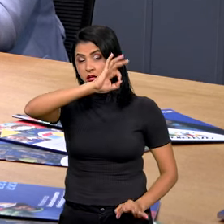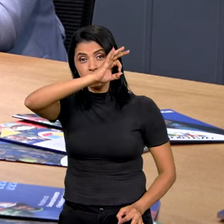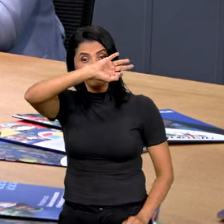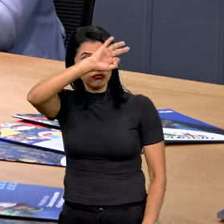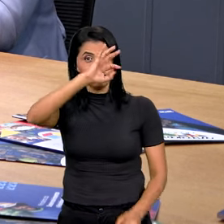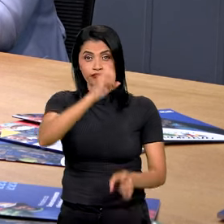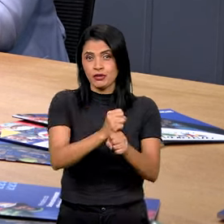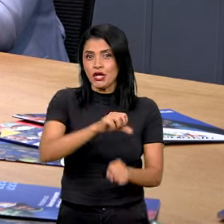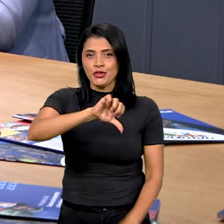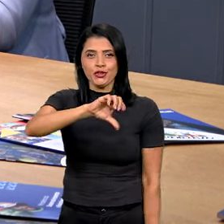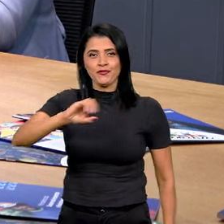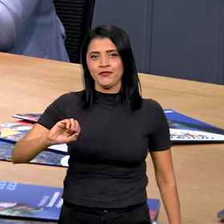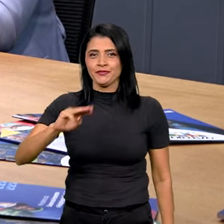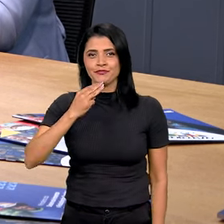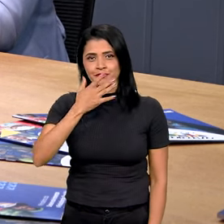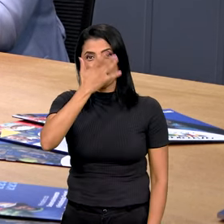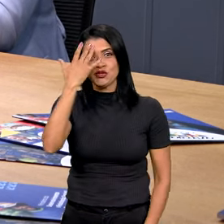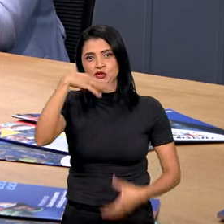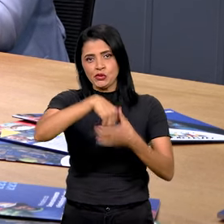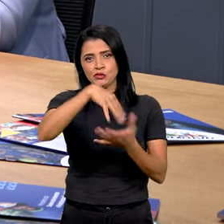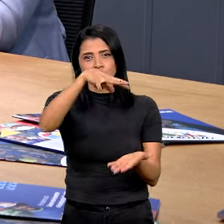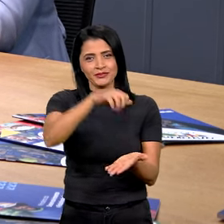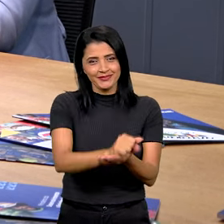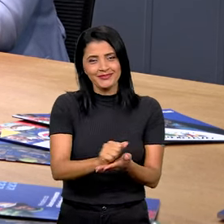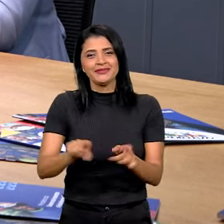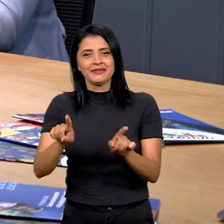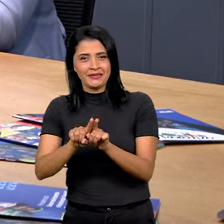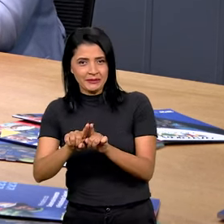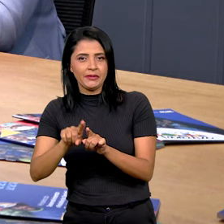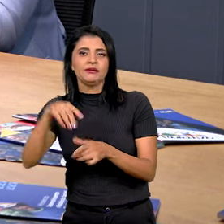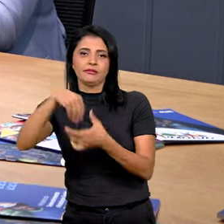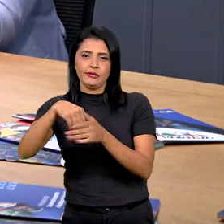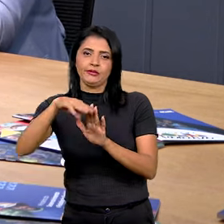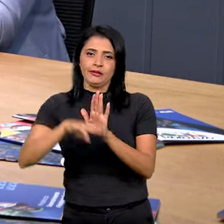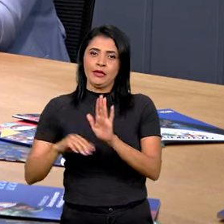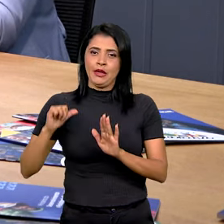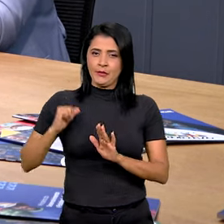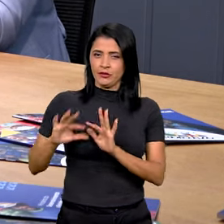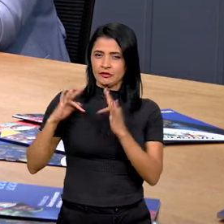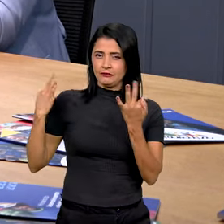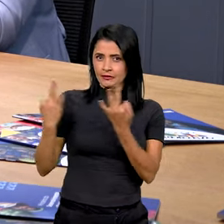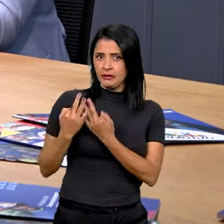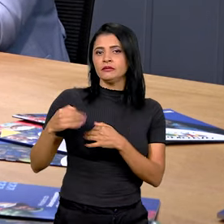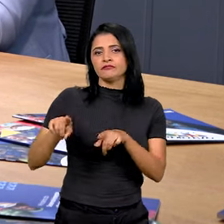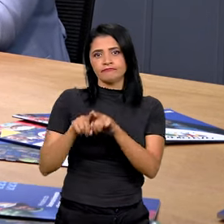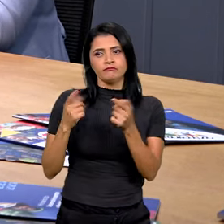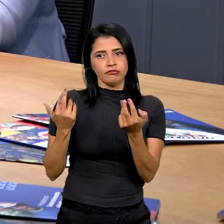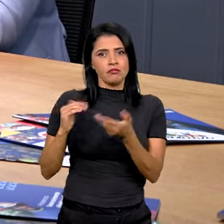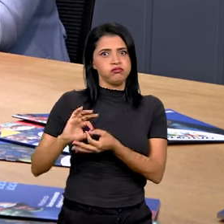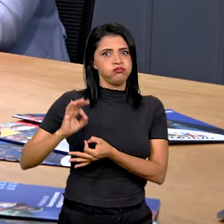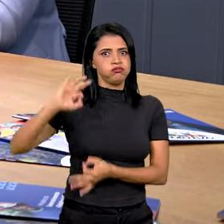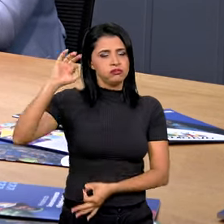tem aí 90 milhões de pessoas dentro do cadastro único né dentro do programa Bolsa Família também né 50 a 60 milhões de pessoas isso faz com que a gente tenha uma